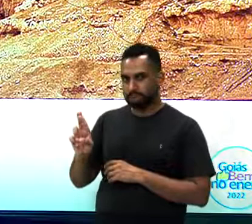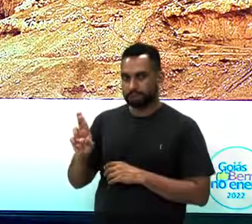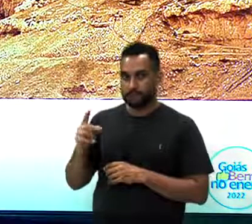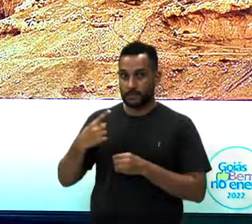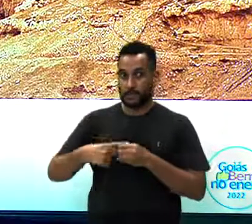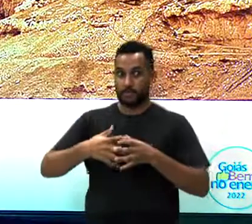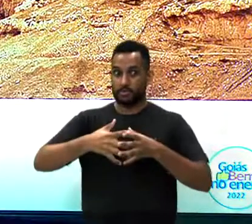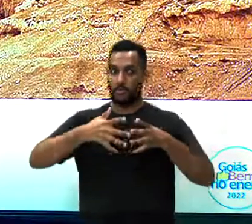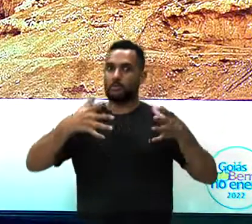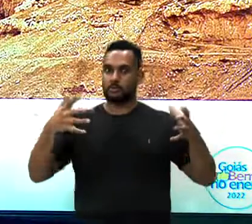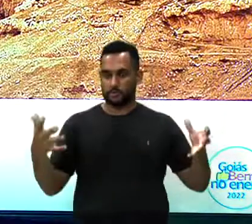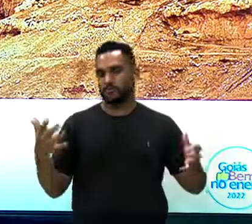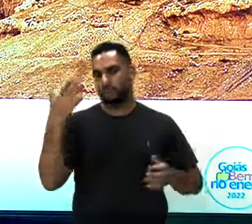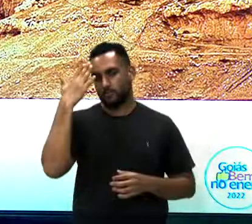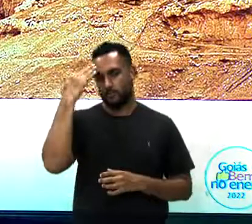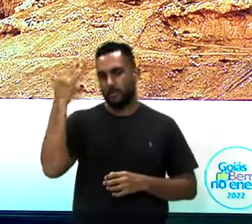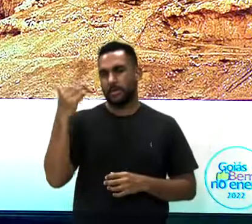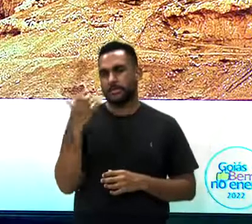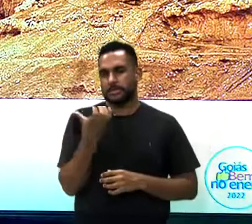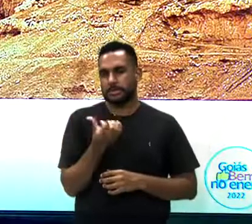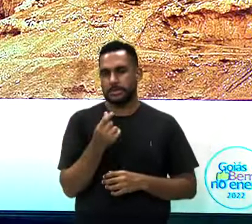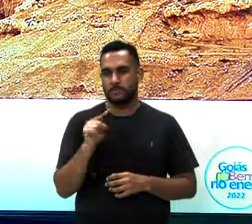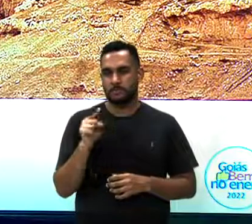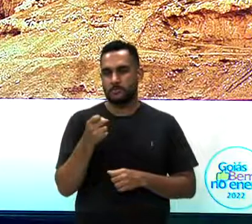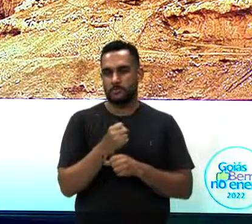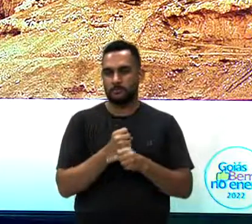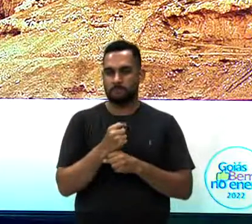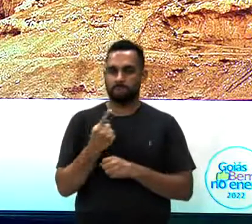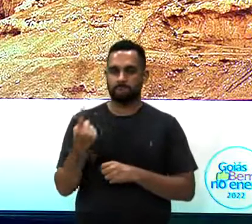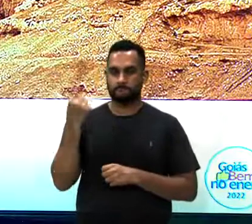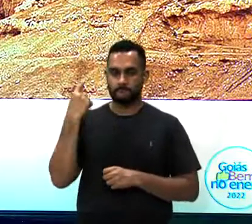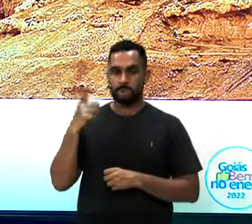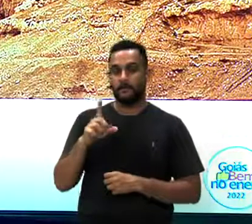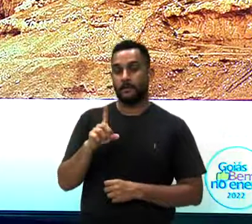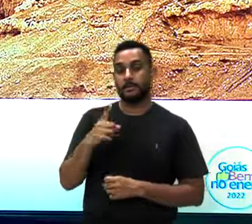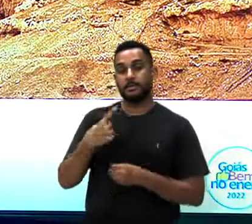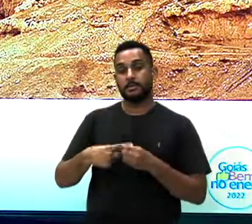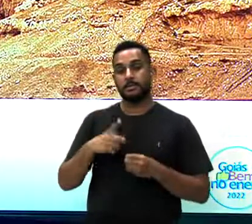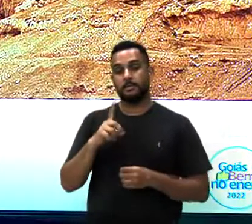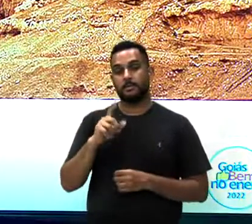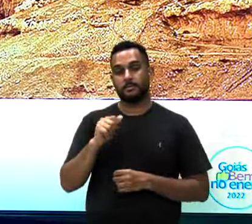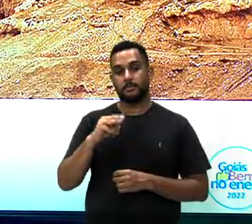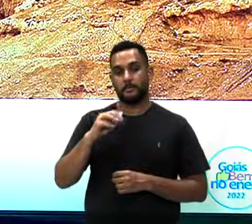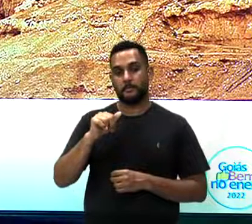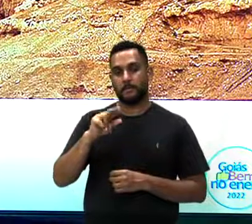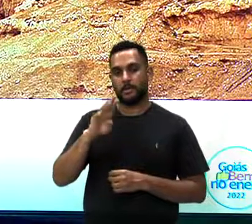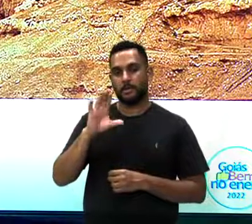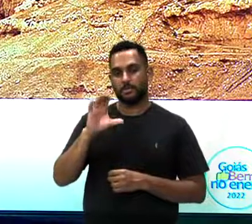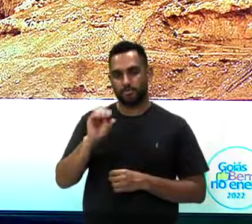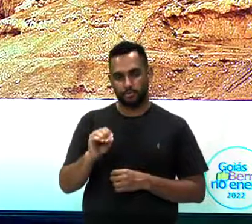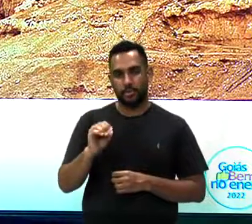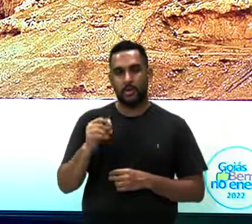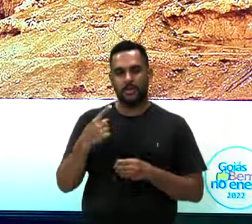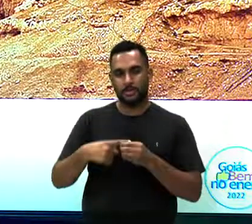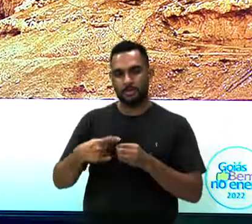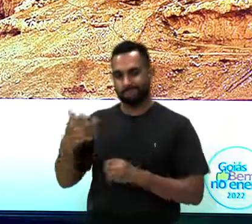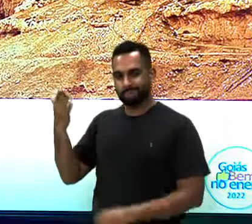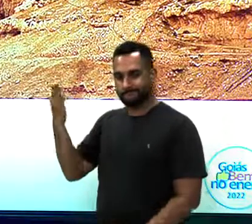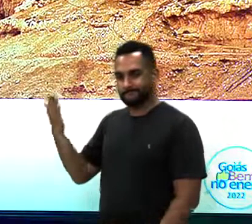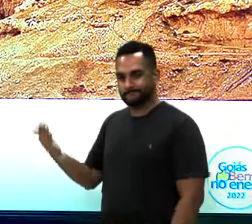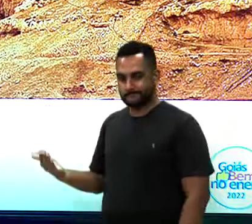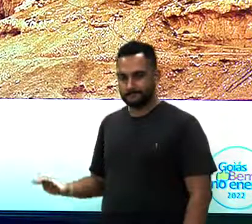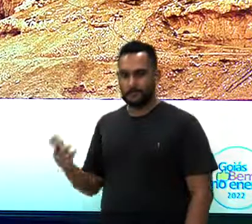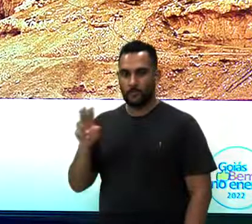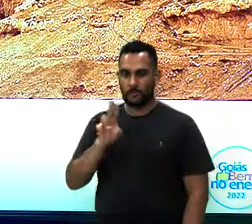né, a cidade de Ur, e isso há 6 mil anos atrás. A cidade de Damasco, Beirute, Cairo e Sanaa são cidades